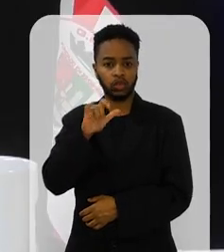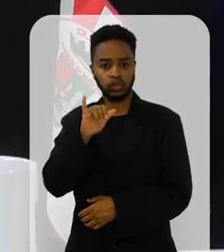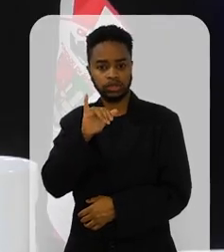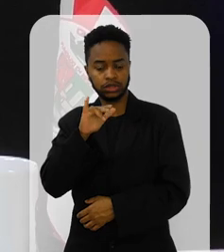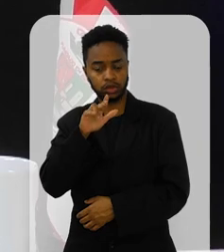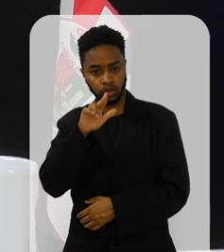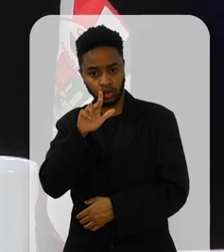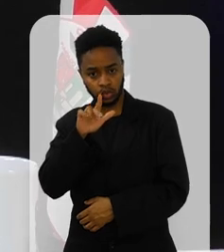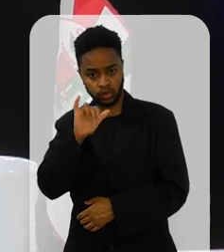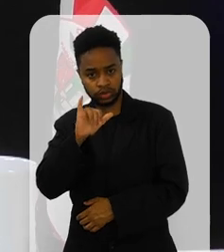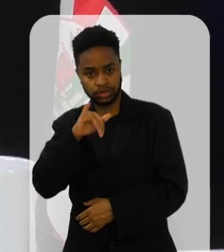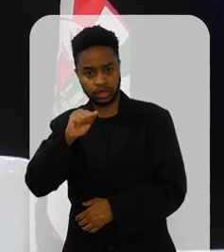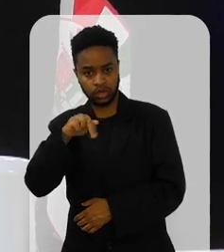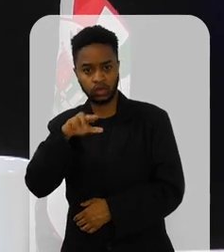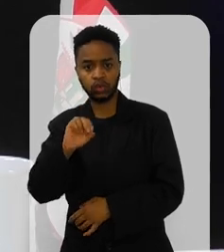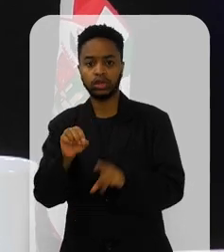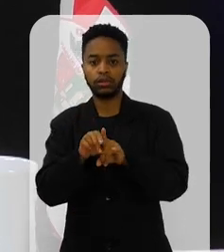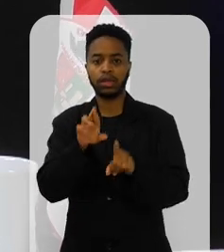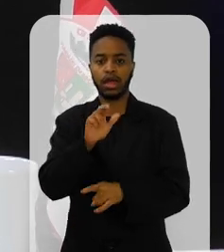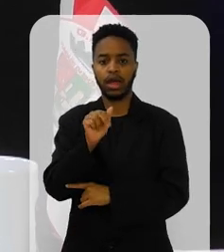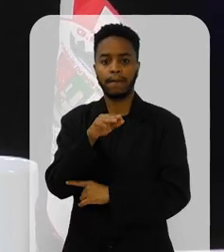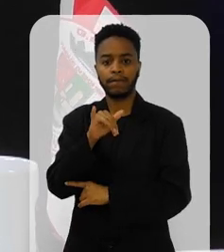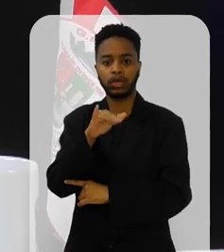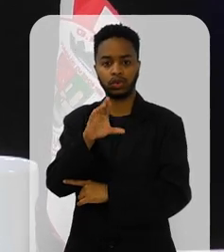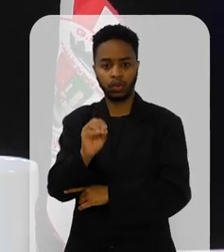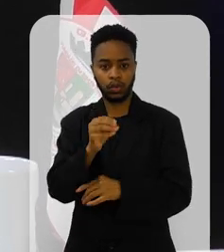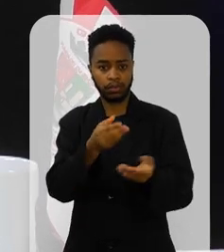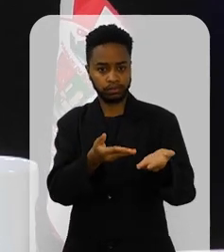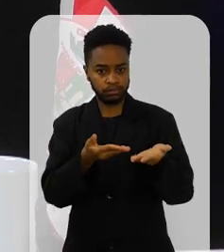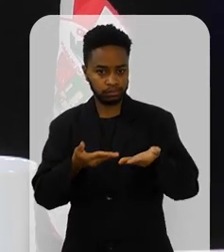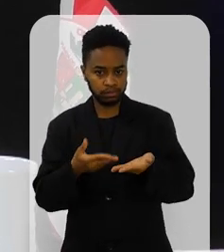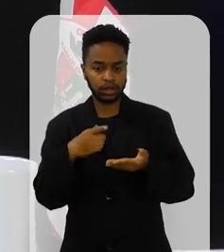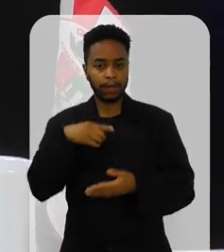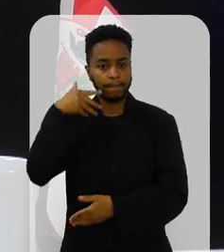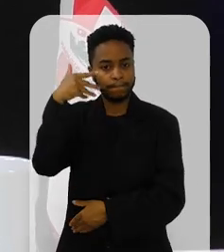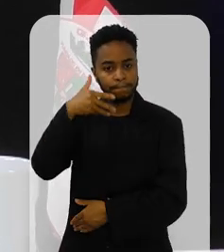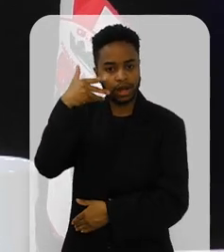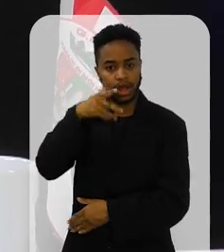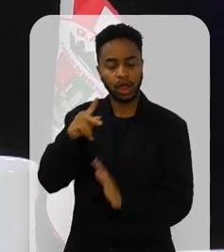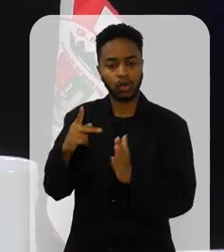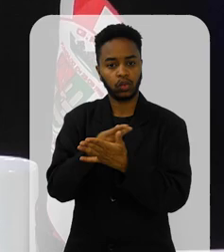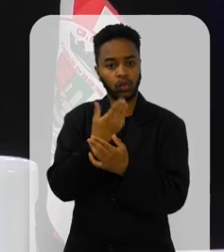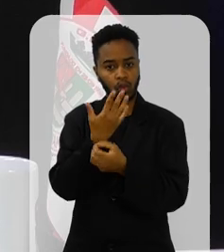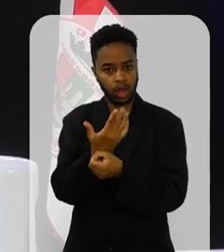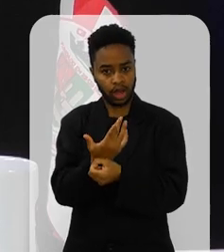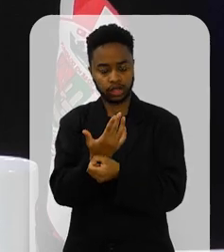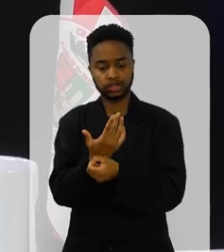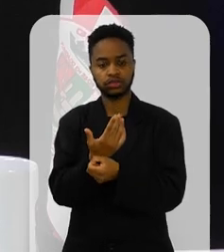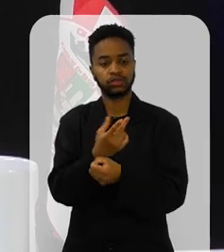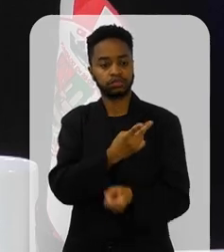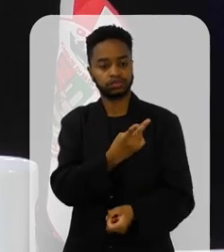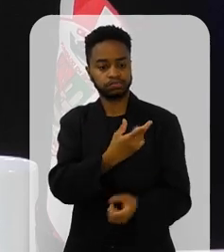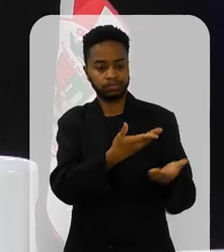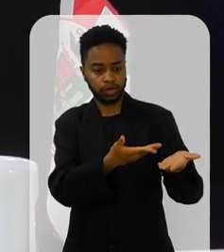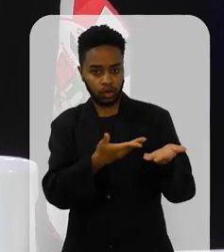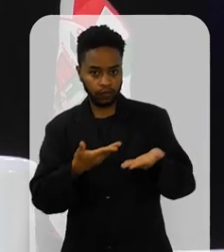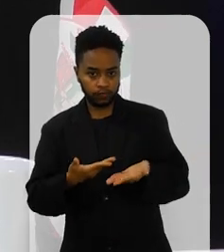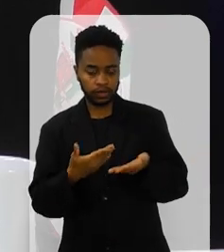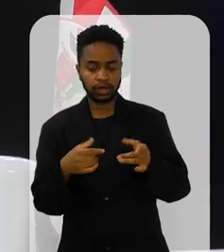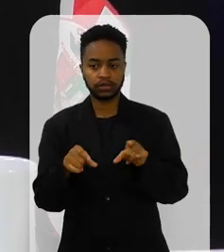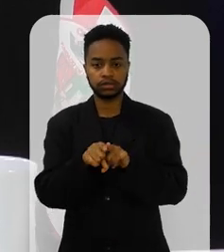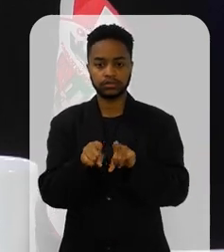Luciano, que você conhece, pelo Ramiro, e que teve uma palestra lá na UERJ. Eles me convidaram,